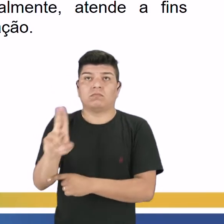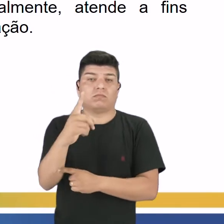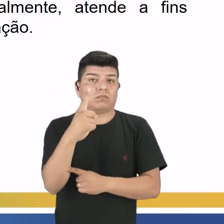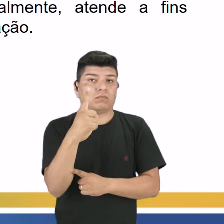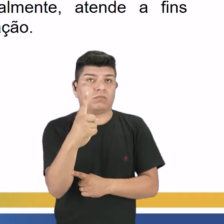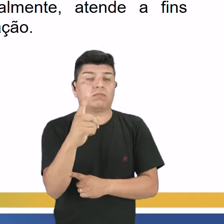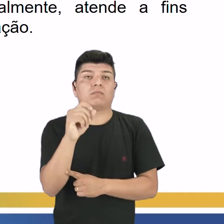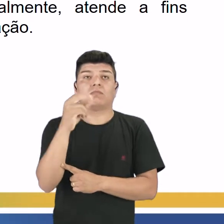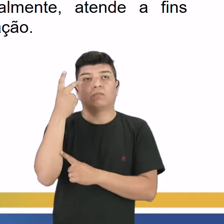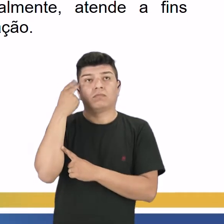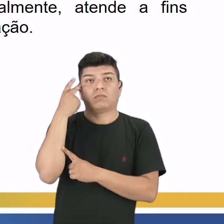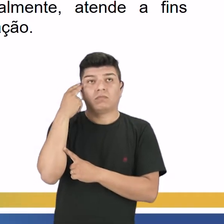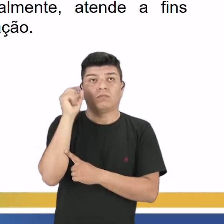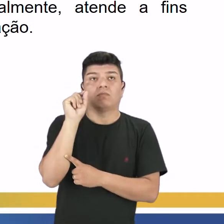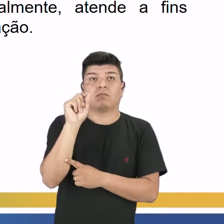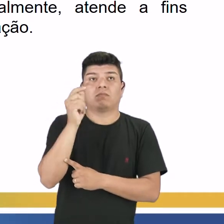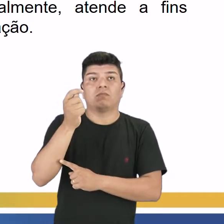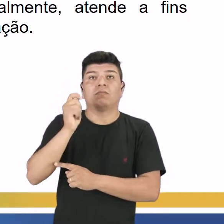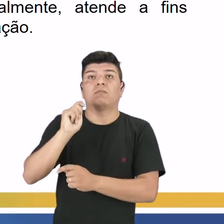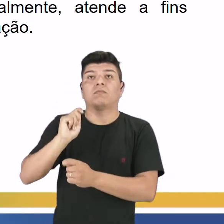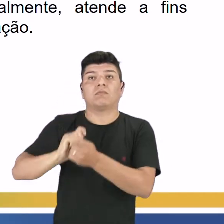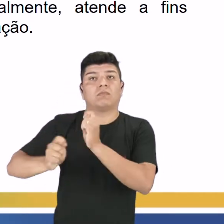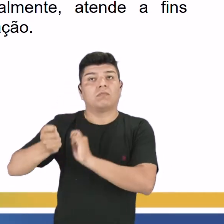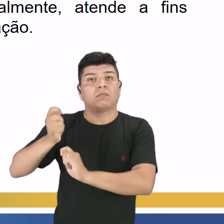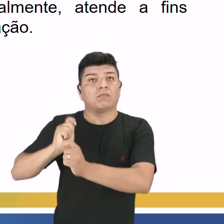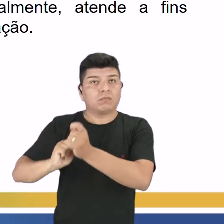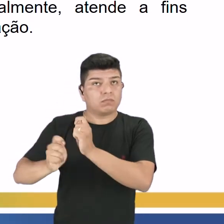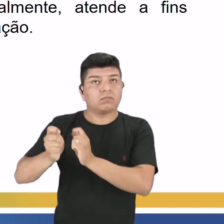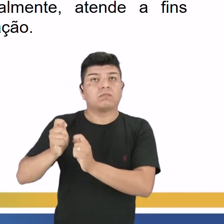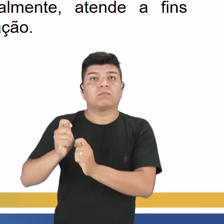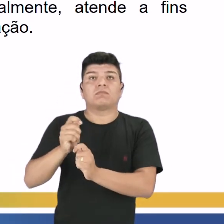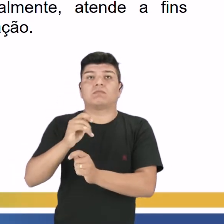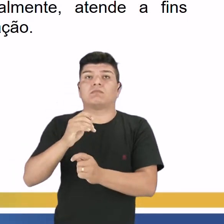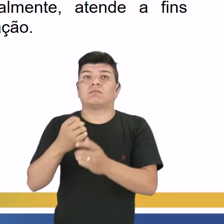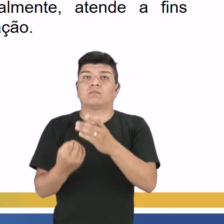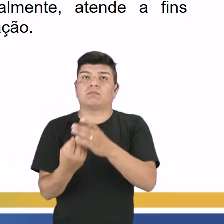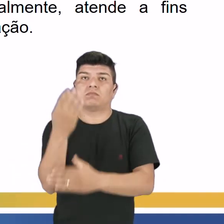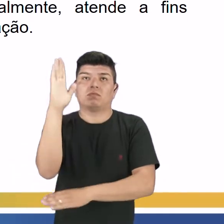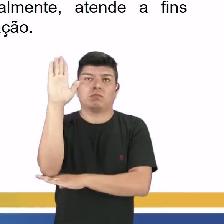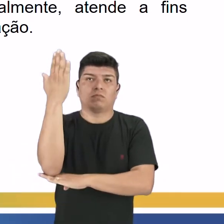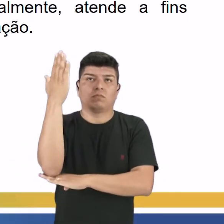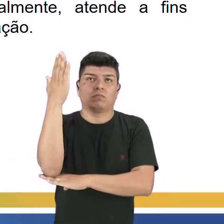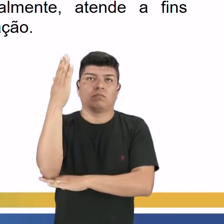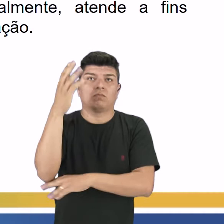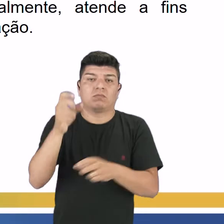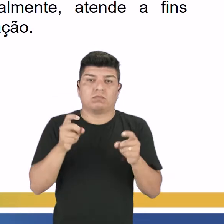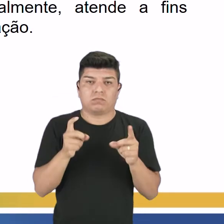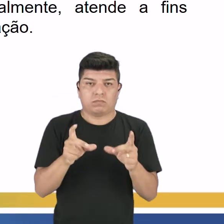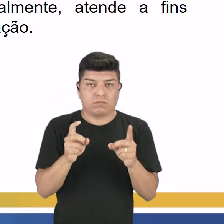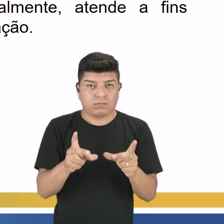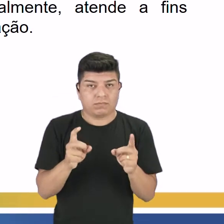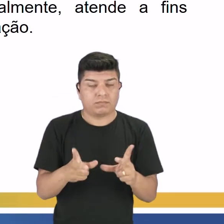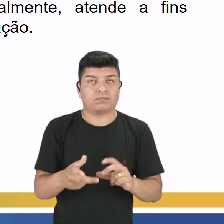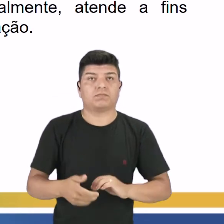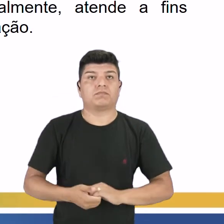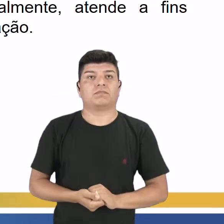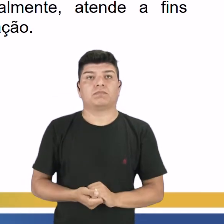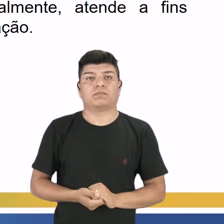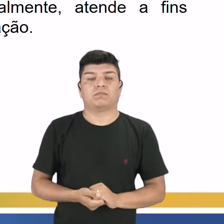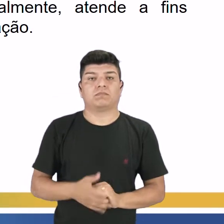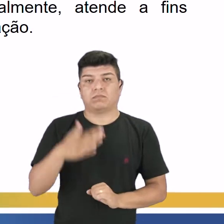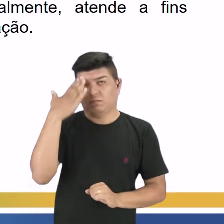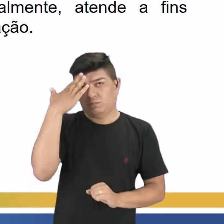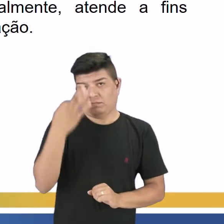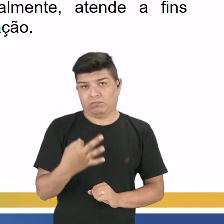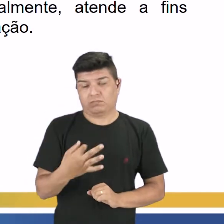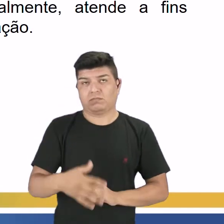e normalmente atende a fins econômicos, como a produção de madeira para comercialização.